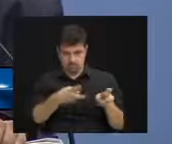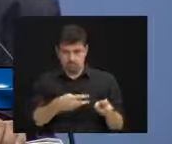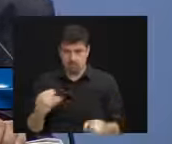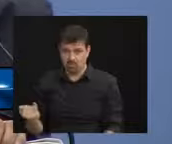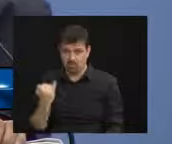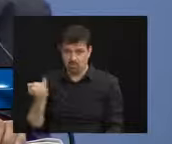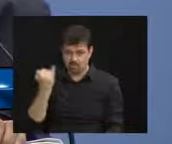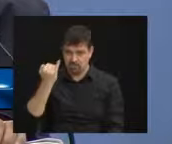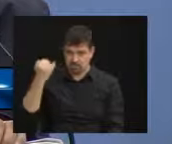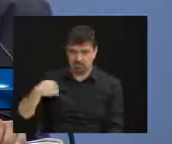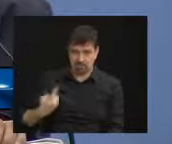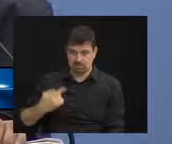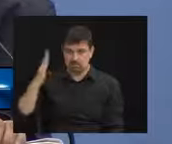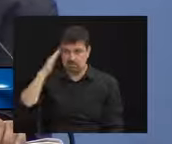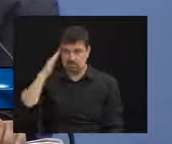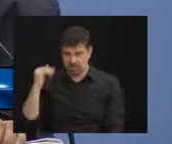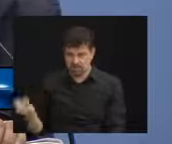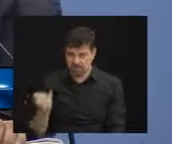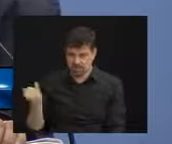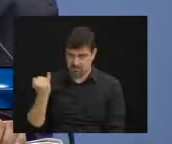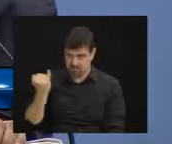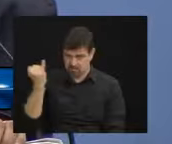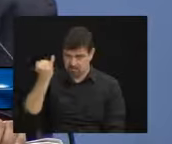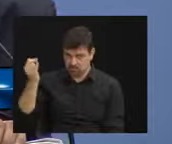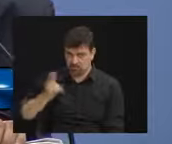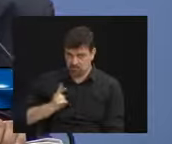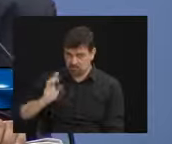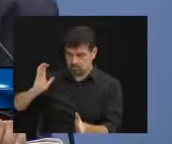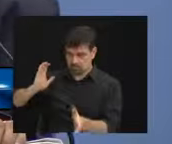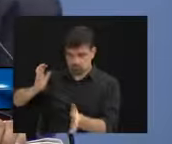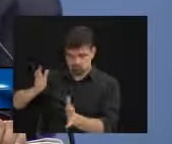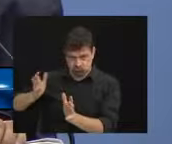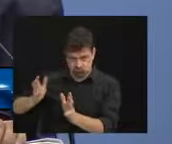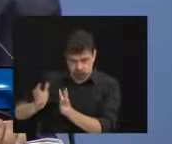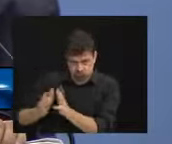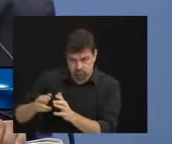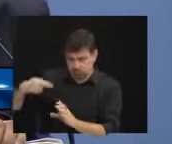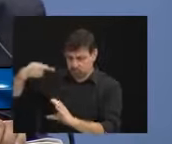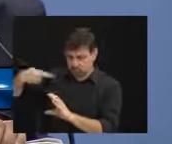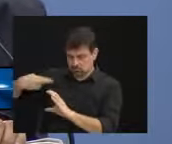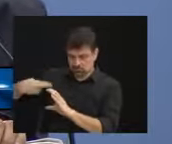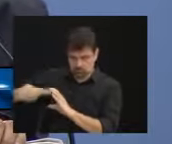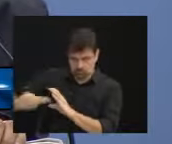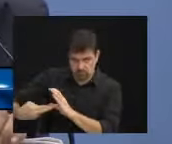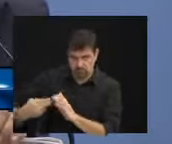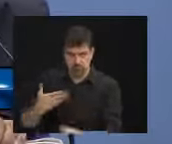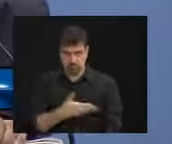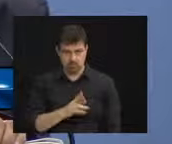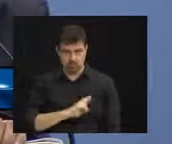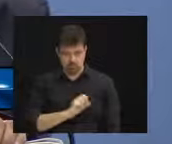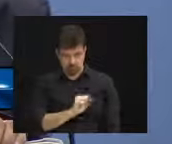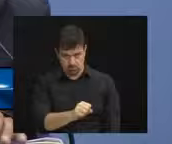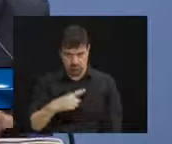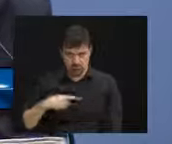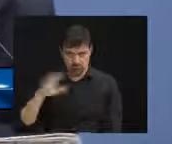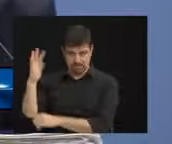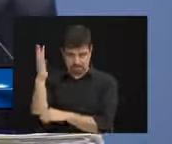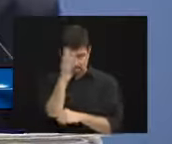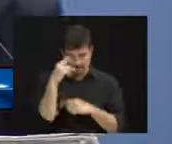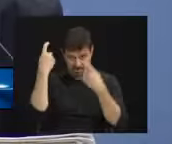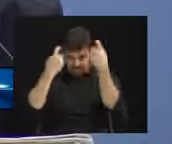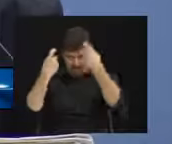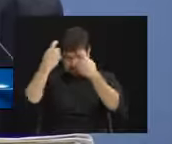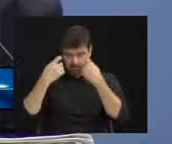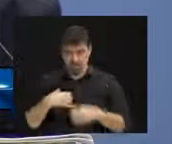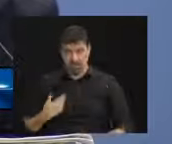A gente vê o quanto que importante a questão da reciclagem. O vereador discute, o Rocine discute muito a questão ambiental. E eu